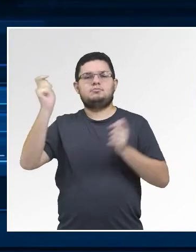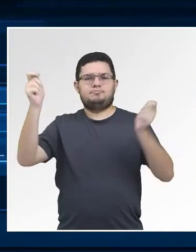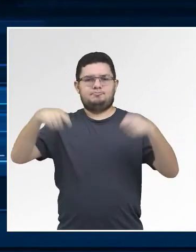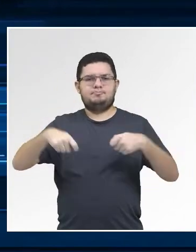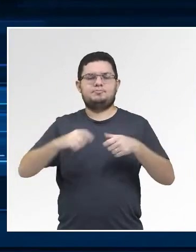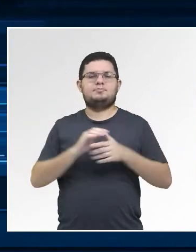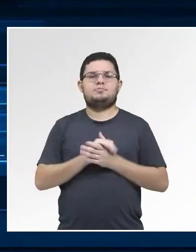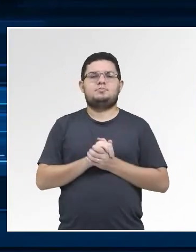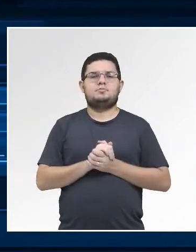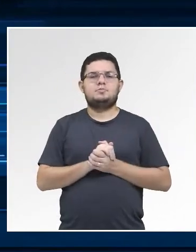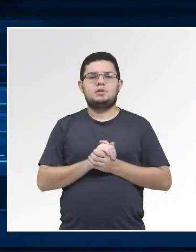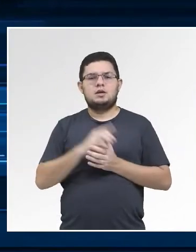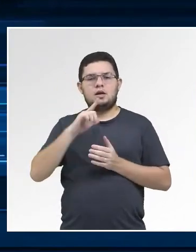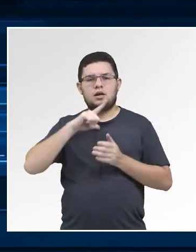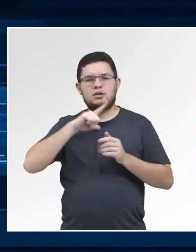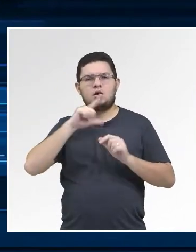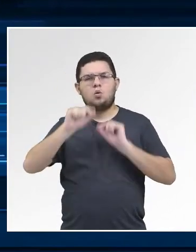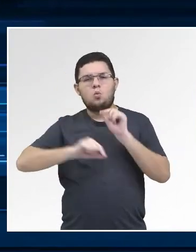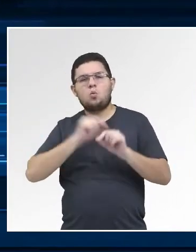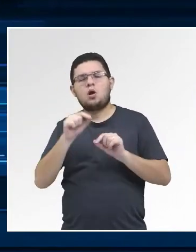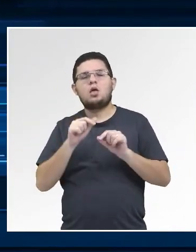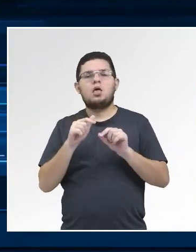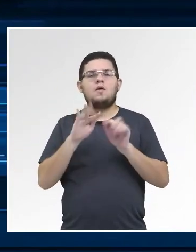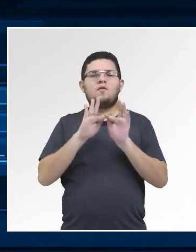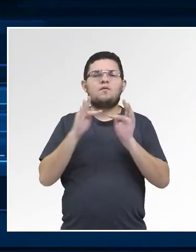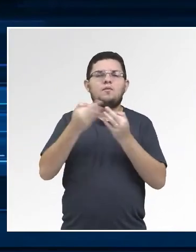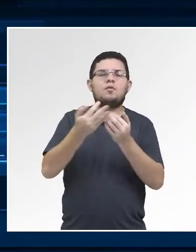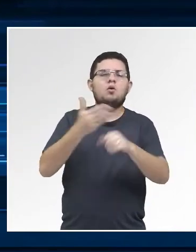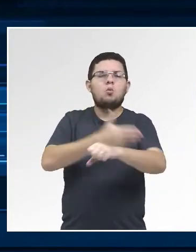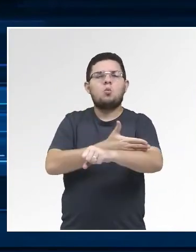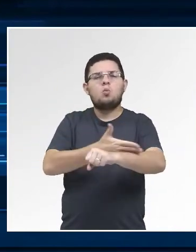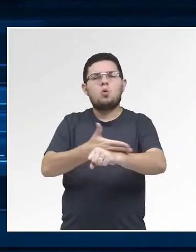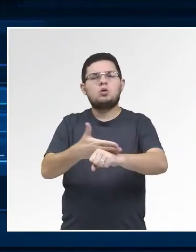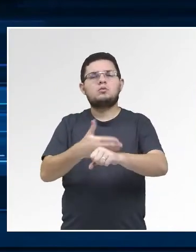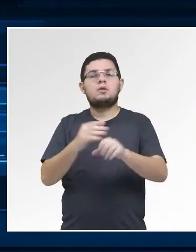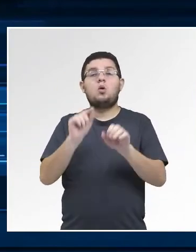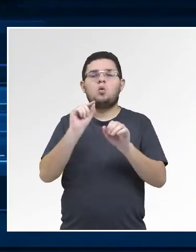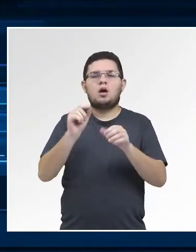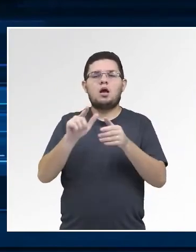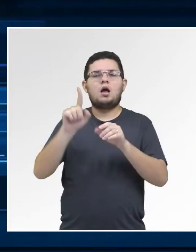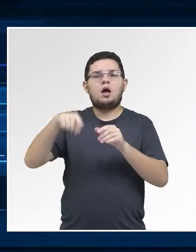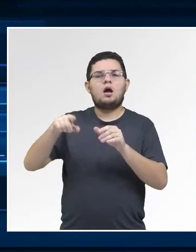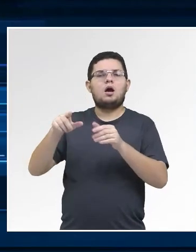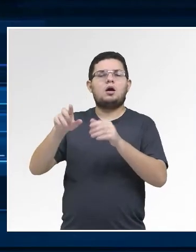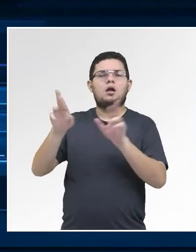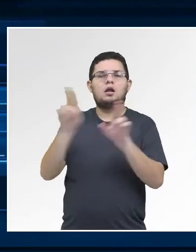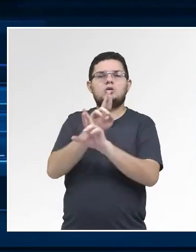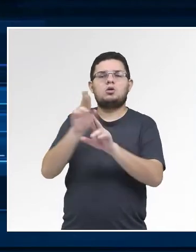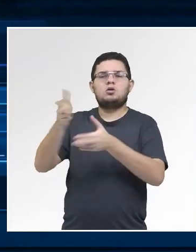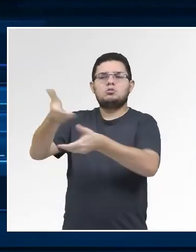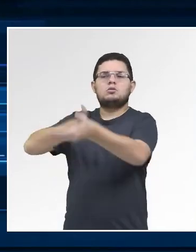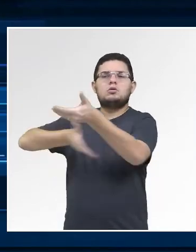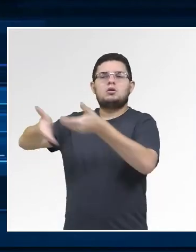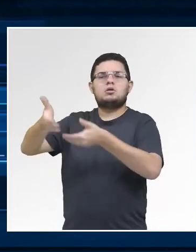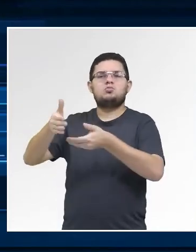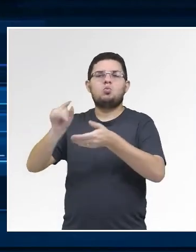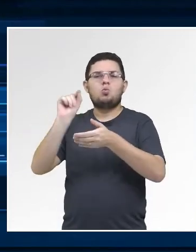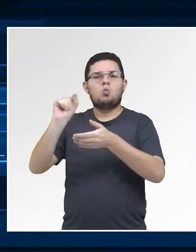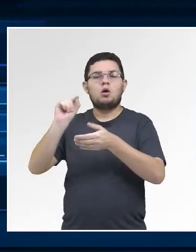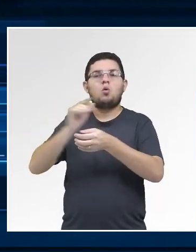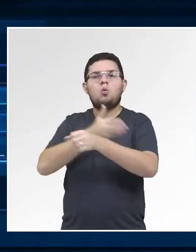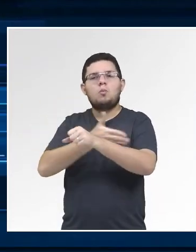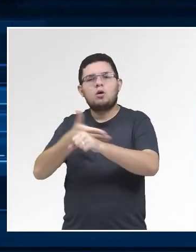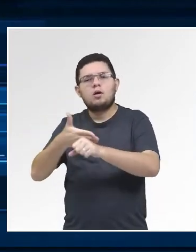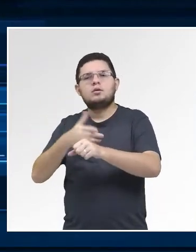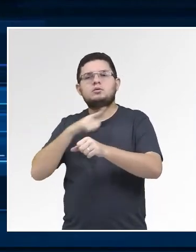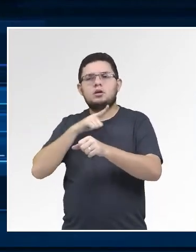significa familiarizado, né? Então, ela tá ali relacionada com essa socialização, né, de comportamento que elas estão tendo com